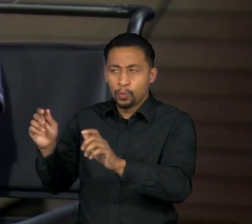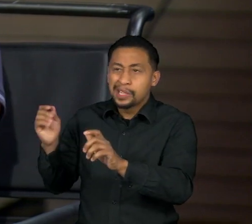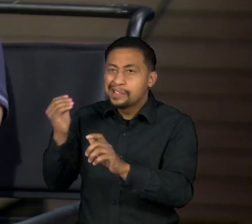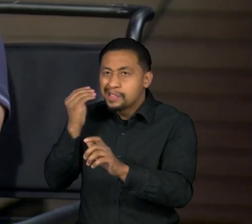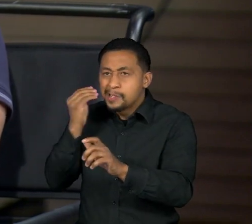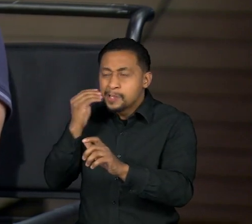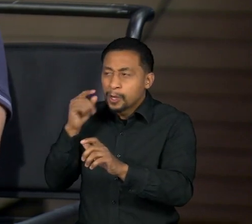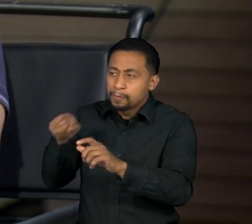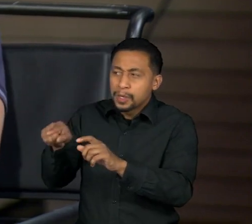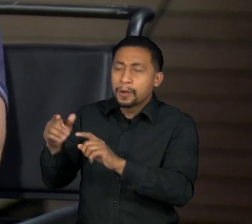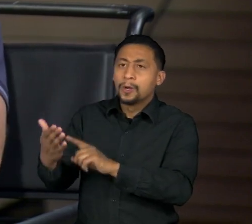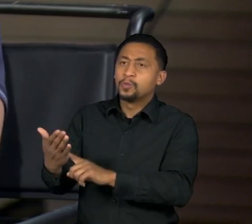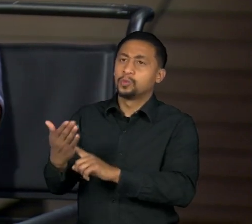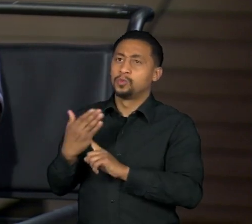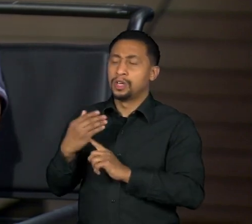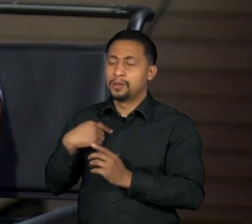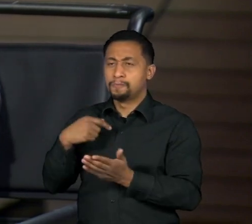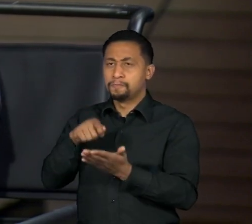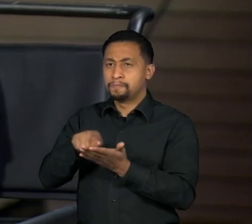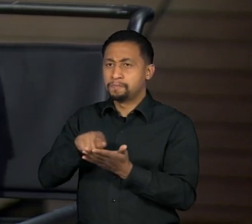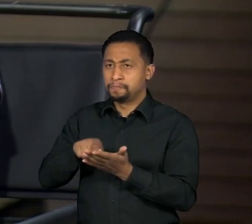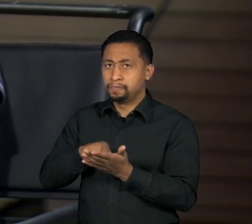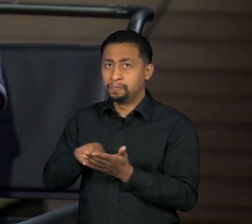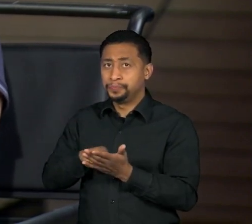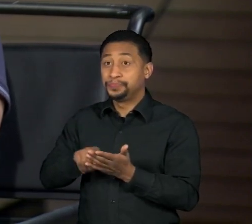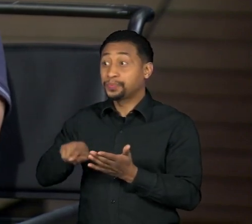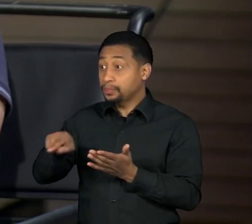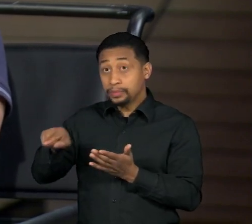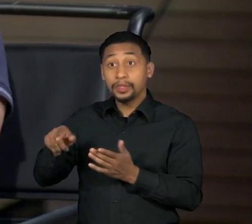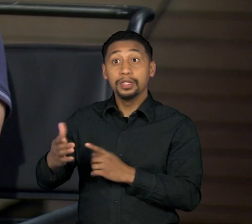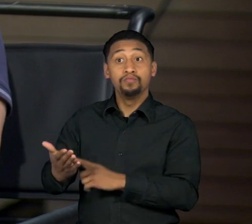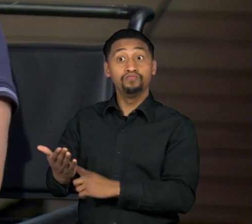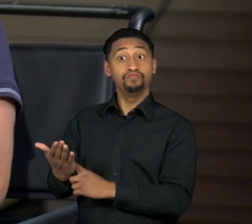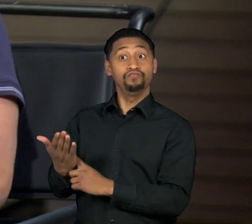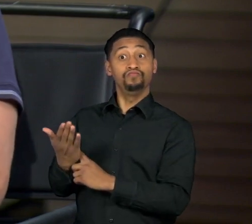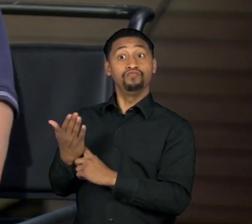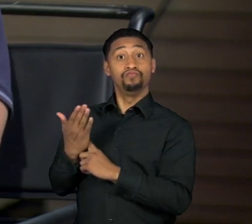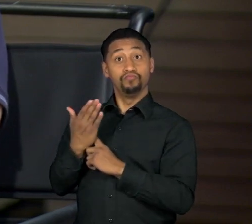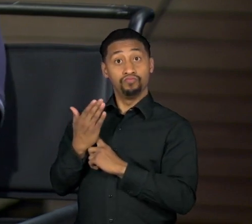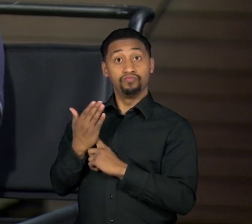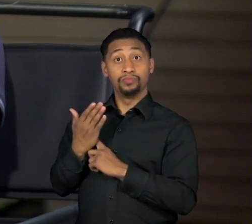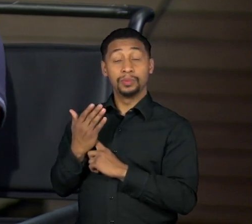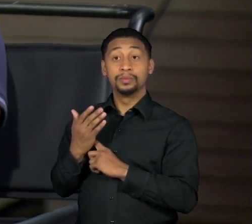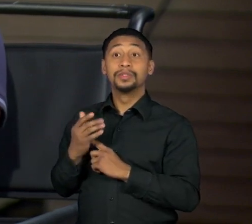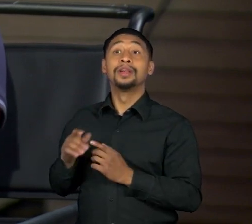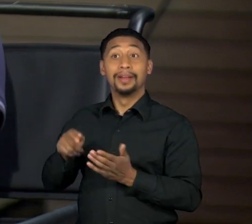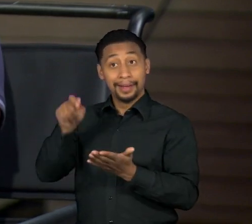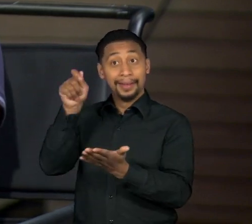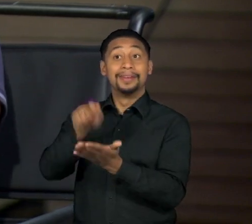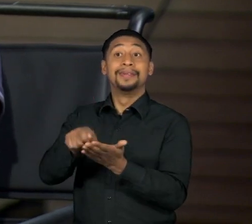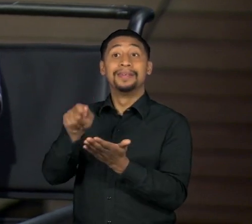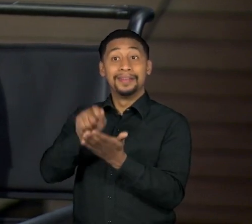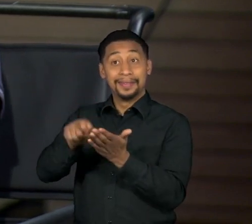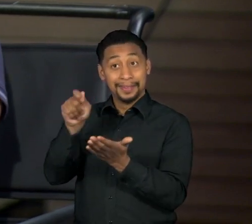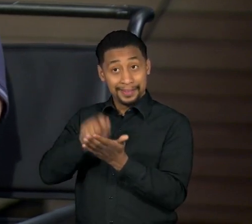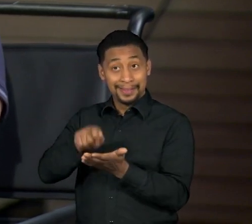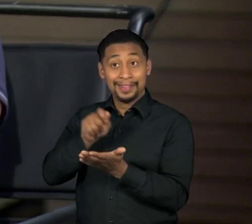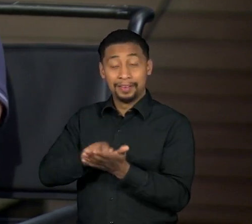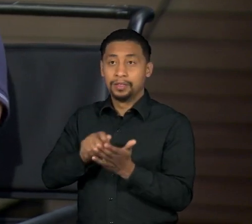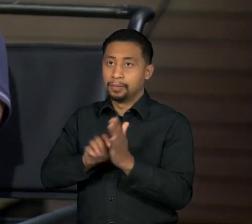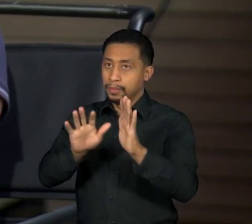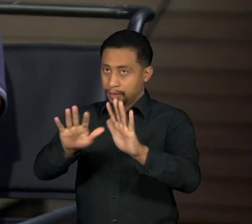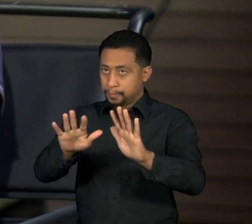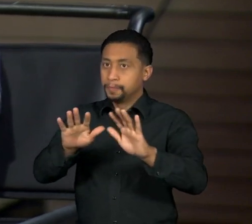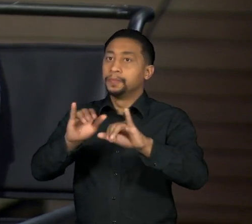apesar de eu falar ele, outras, eu até falo quais foram as que eu usei, ele me ajudou a escrever isso. Agora, deixando bem claro do